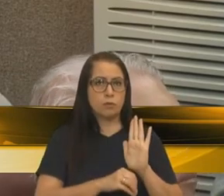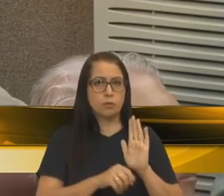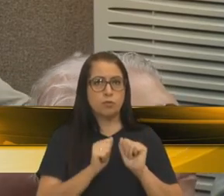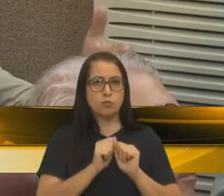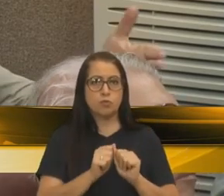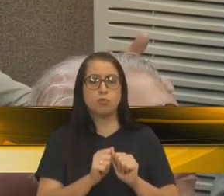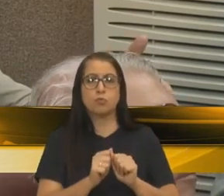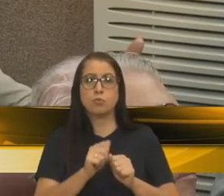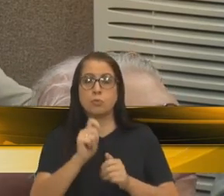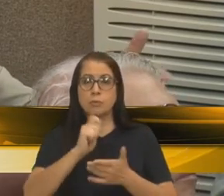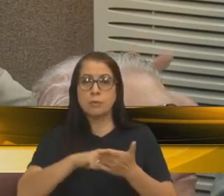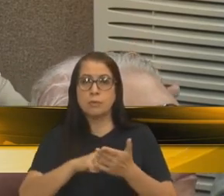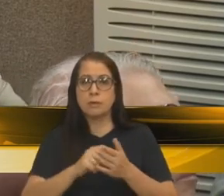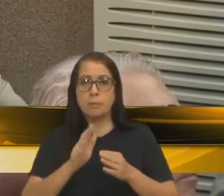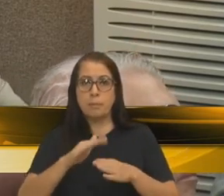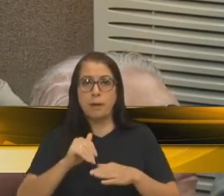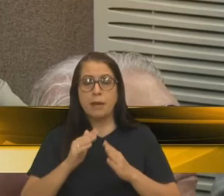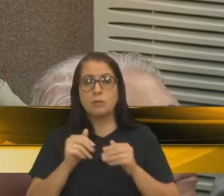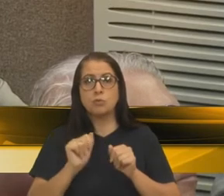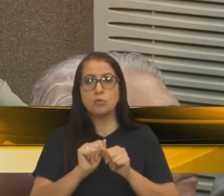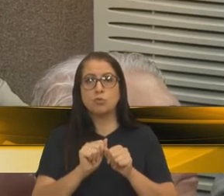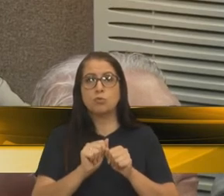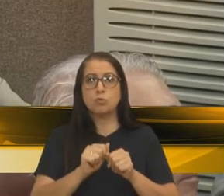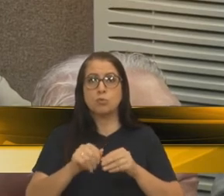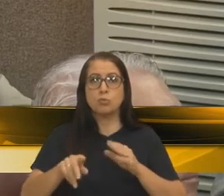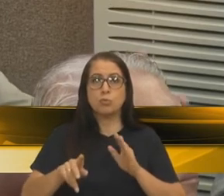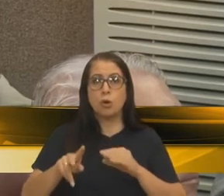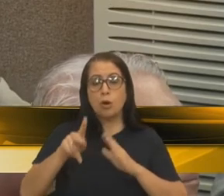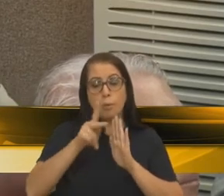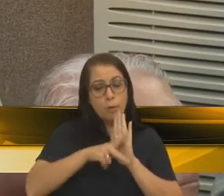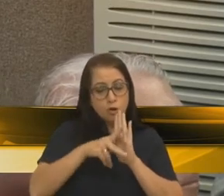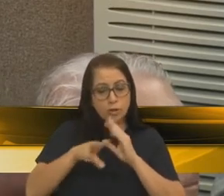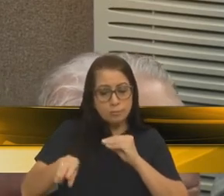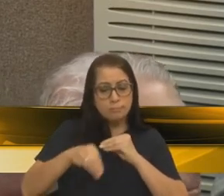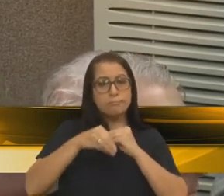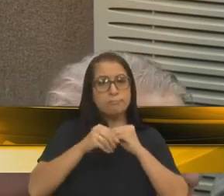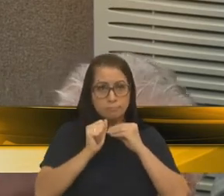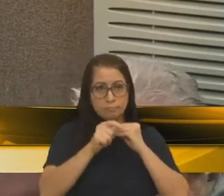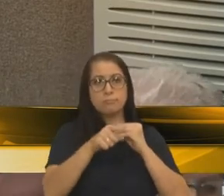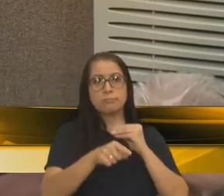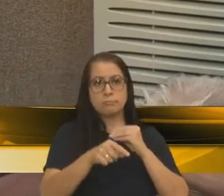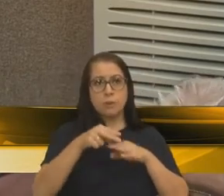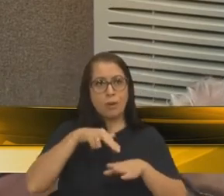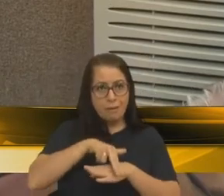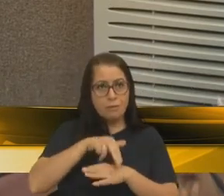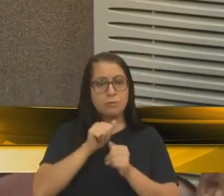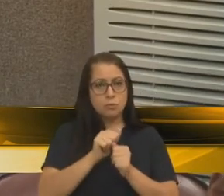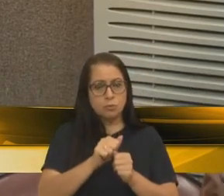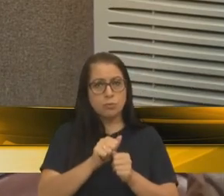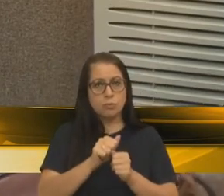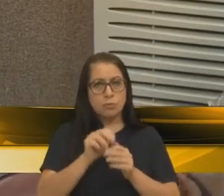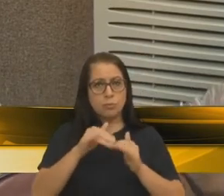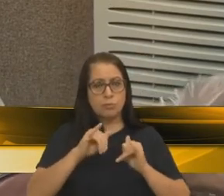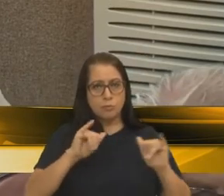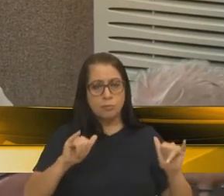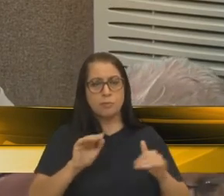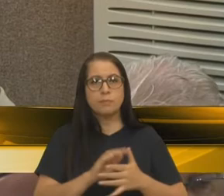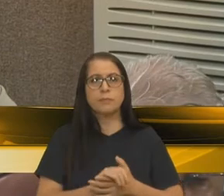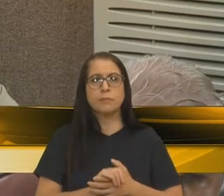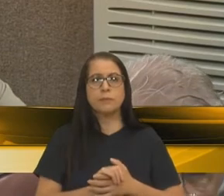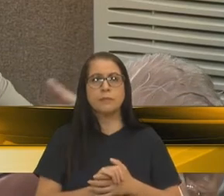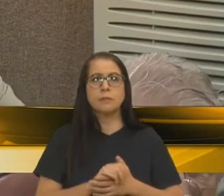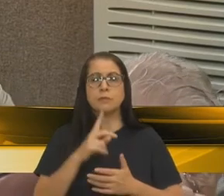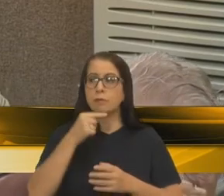que junte esse seu pedido de informações ao projeto. Junte no projeto esse pedido de informações. Para que, quando a gente for